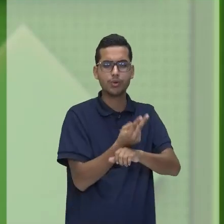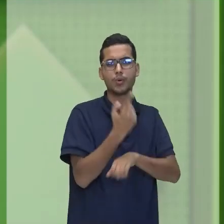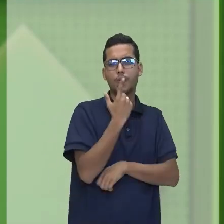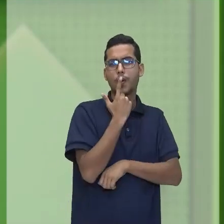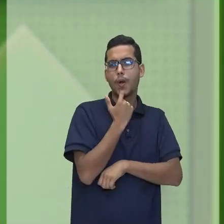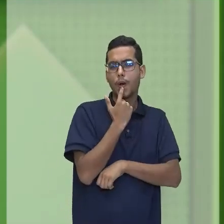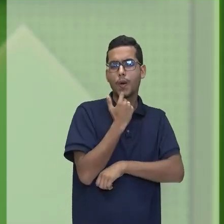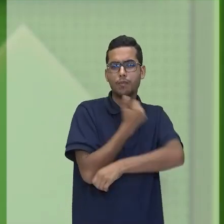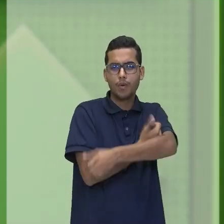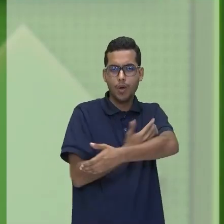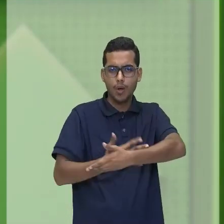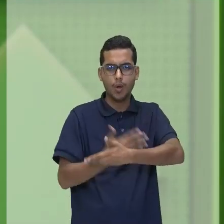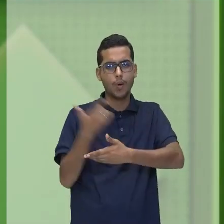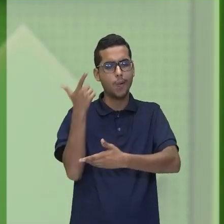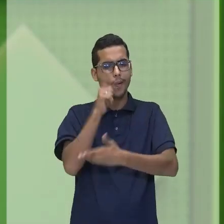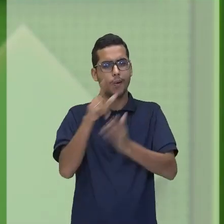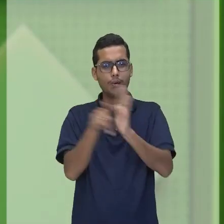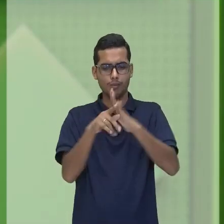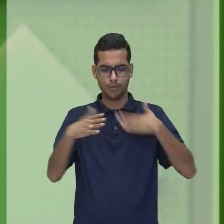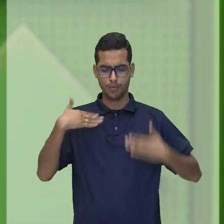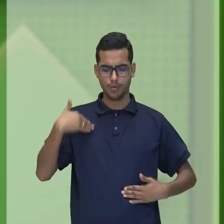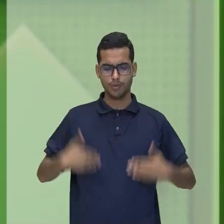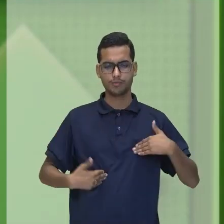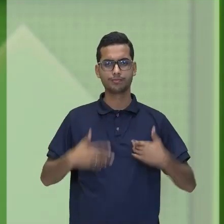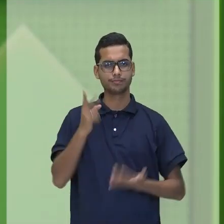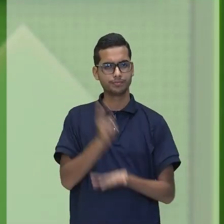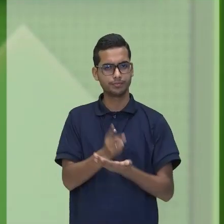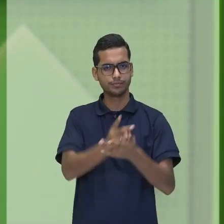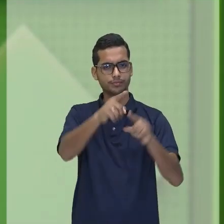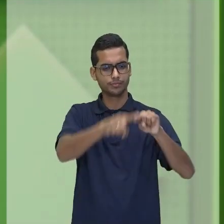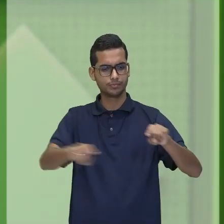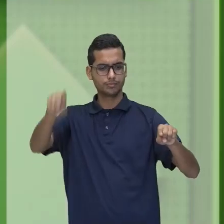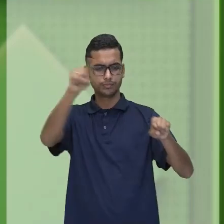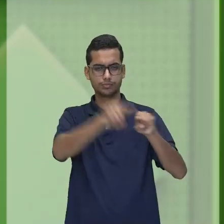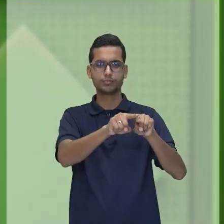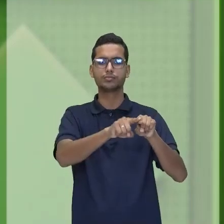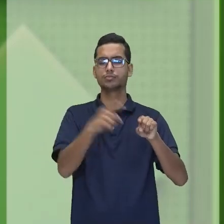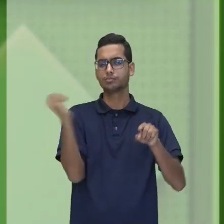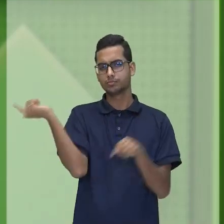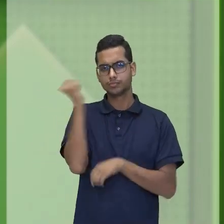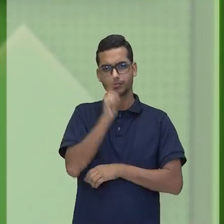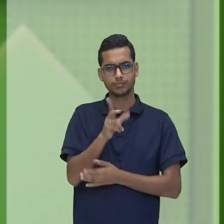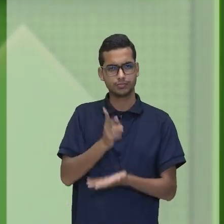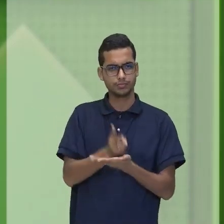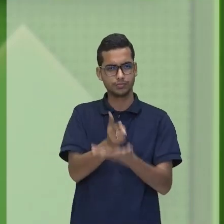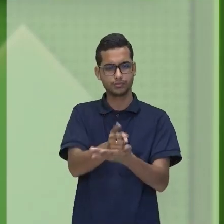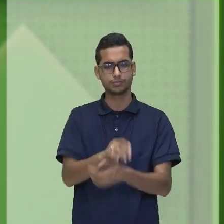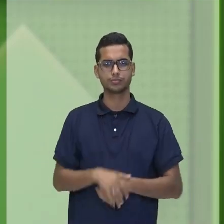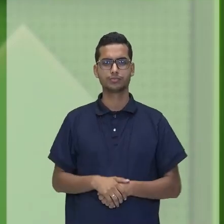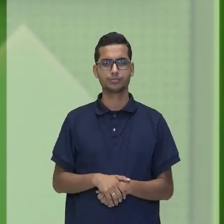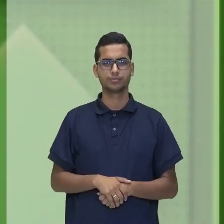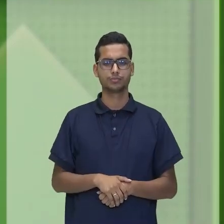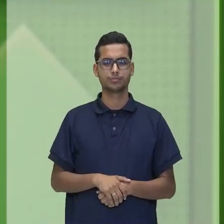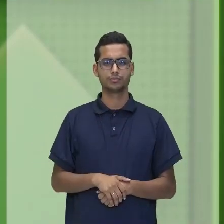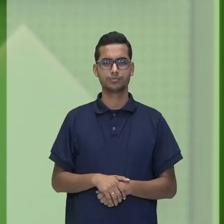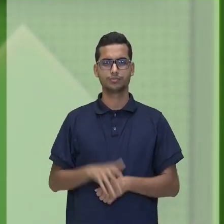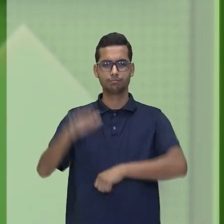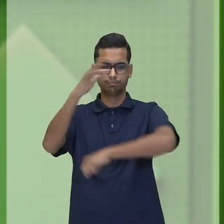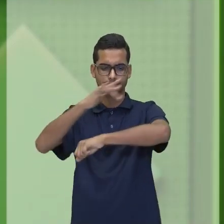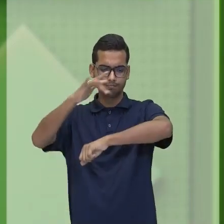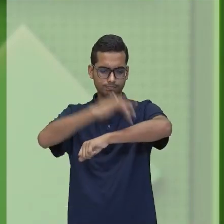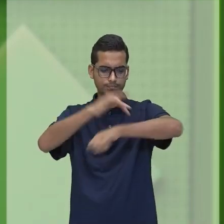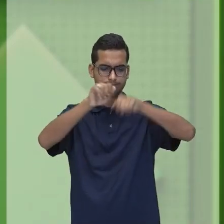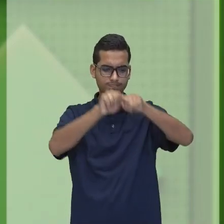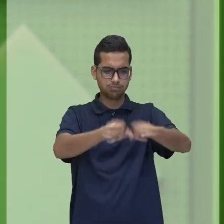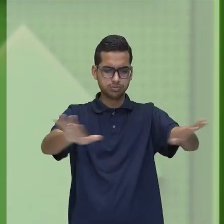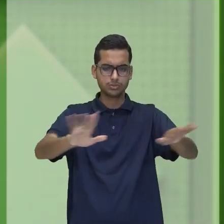para amadurecer os seus ovos e continuar o seu ciclo reprodutivo. Então, quando a gente impede a disseminação desse mosquito, nós